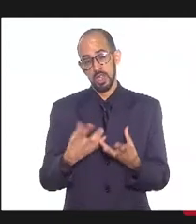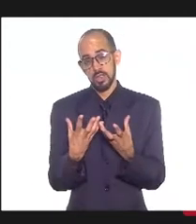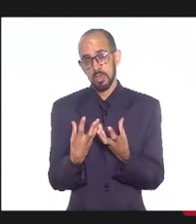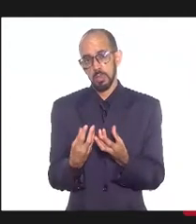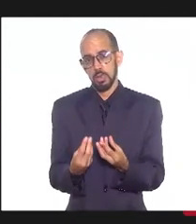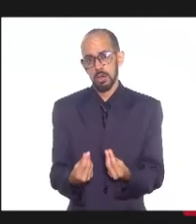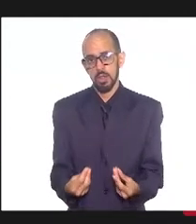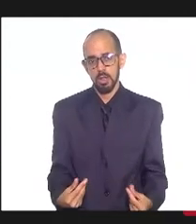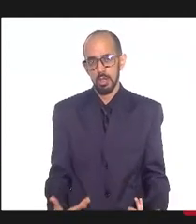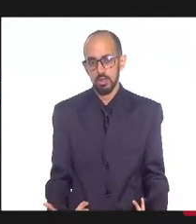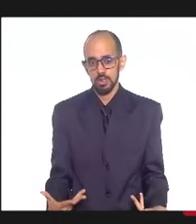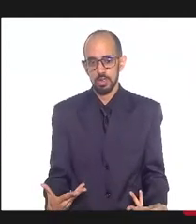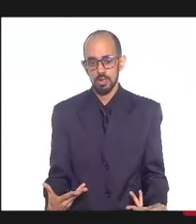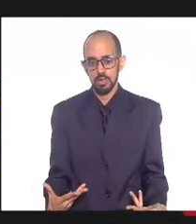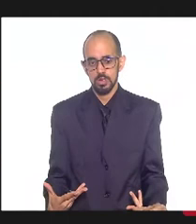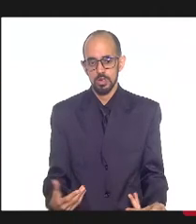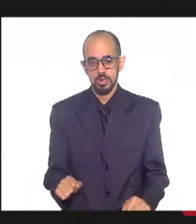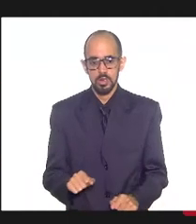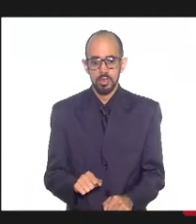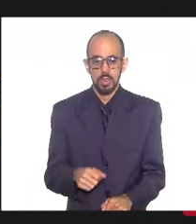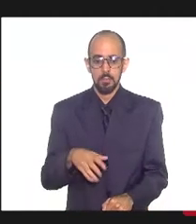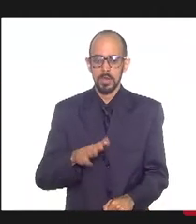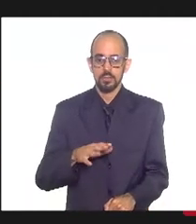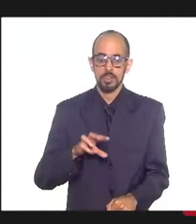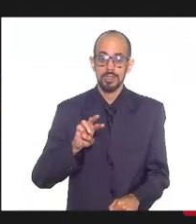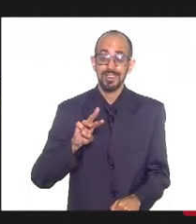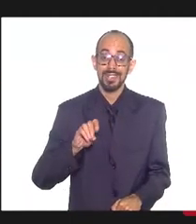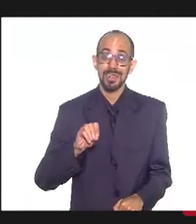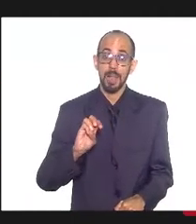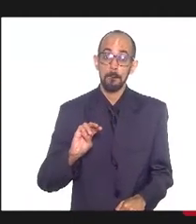mil megawatts são 30 milhões de metros cúbicos